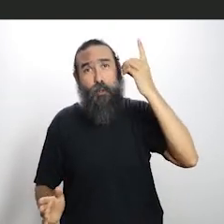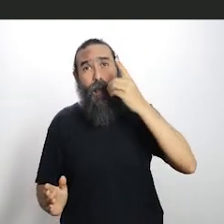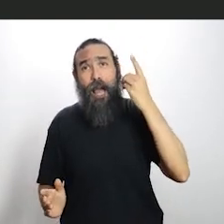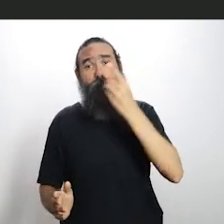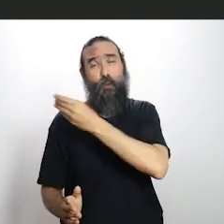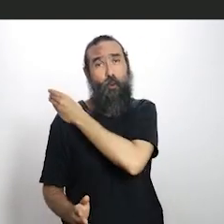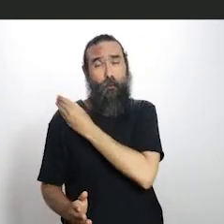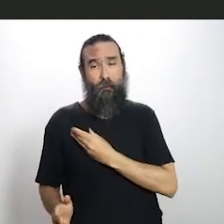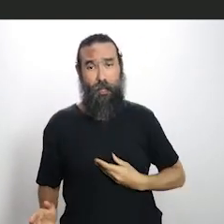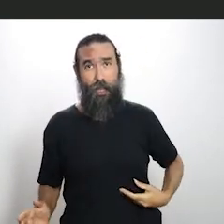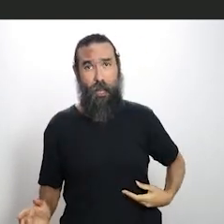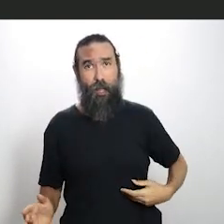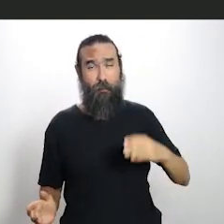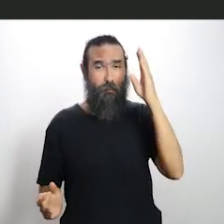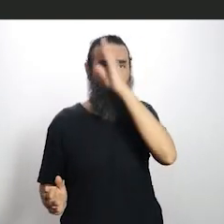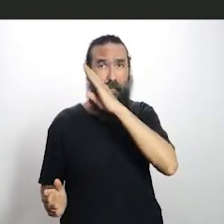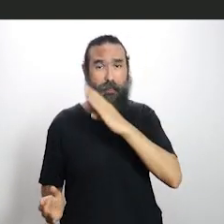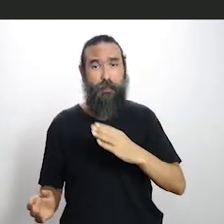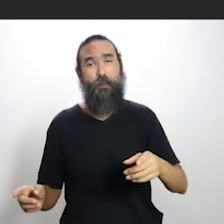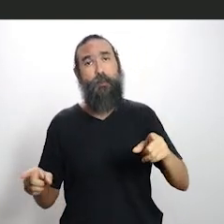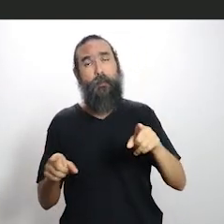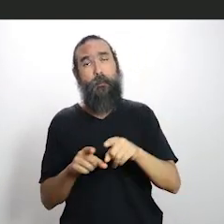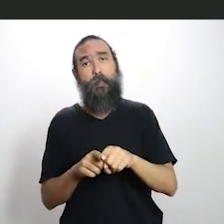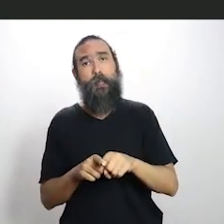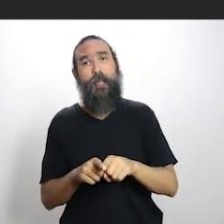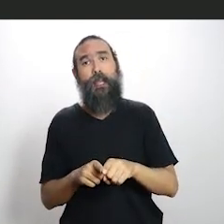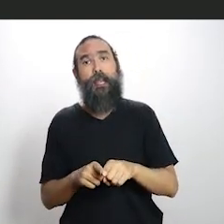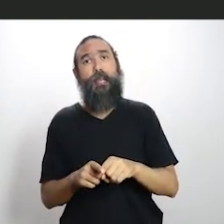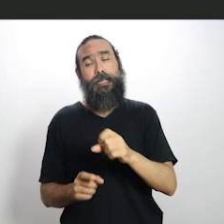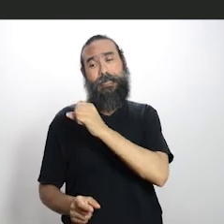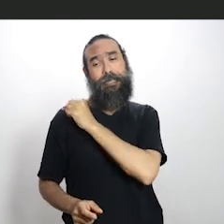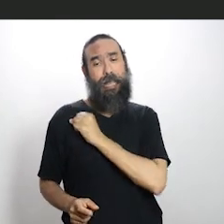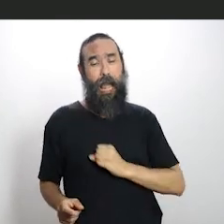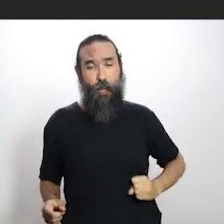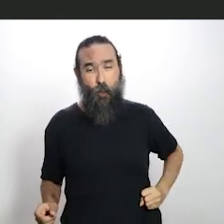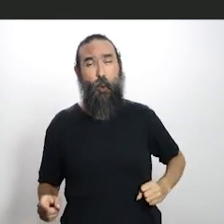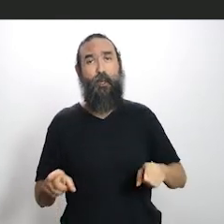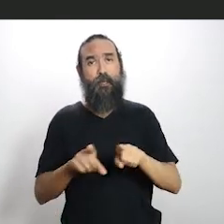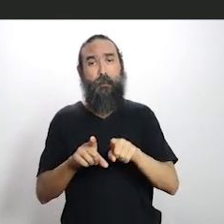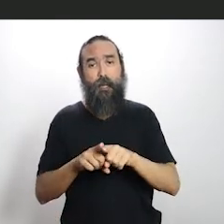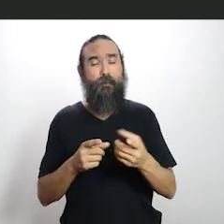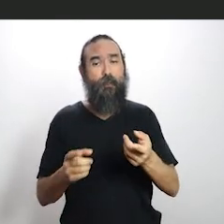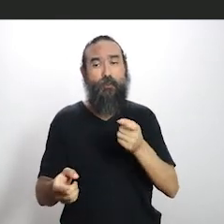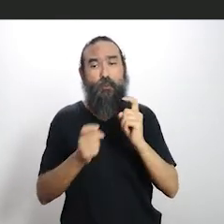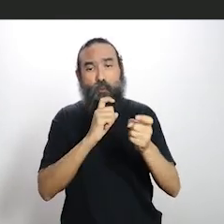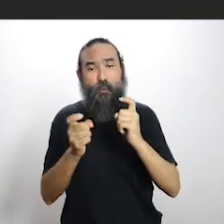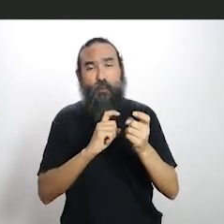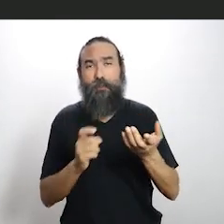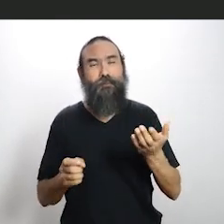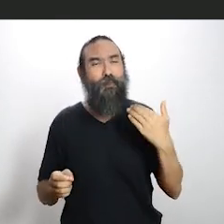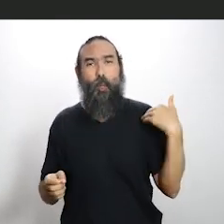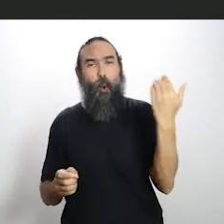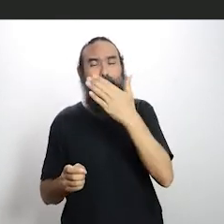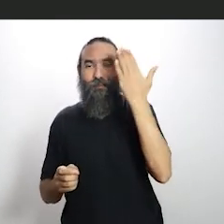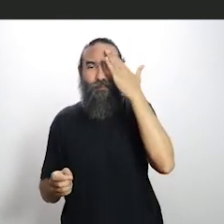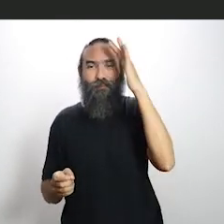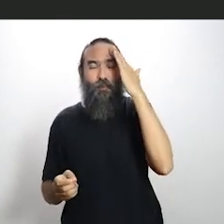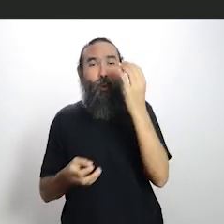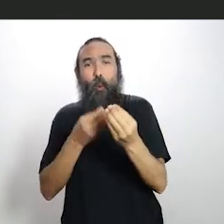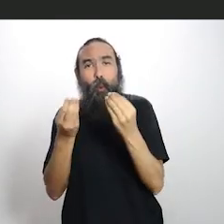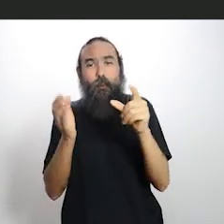e imediatamente assim que foi aprovado na Câmara imediatamente já tomamos várias medidas na criação de grupos de trabalho